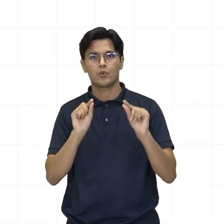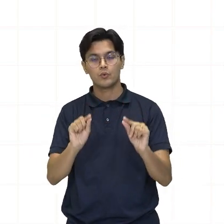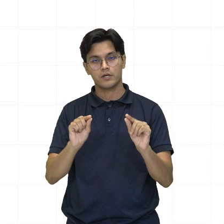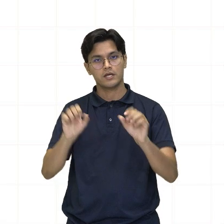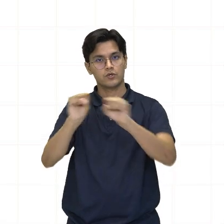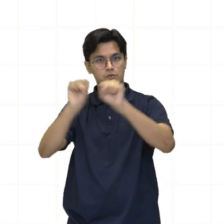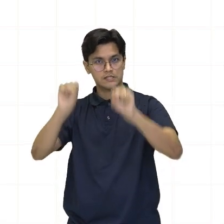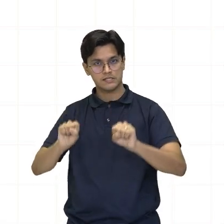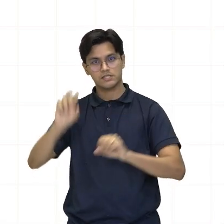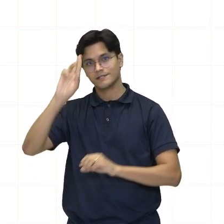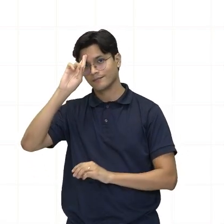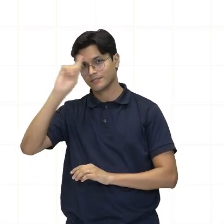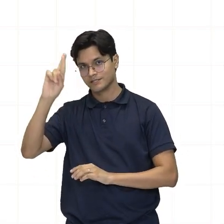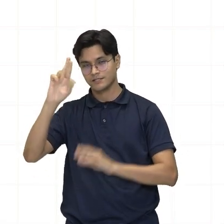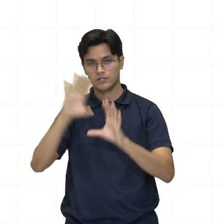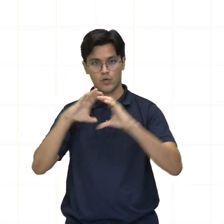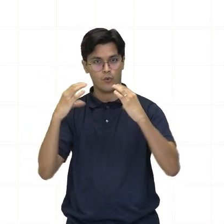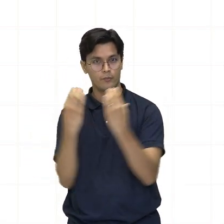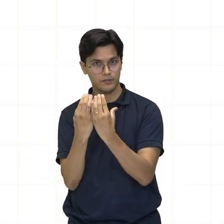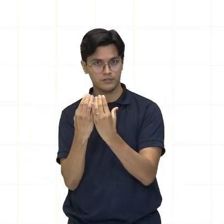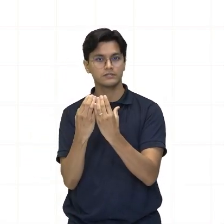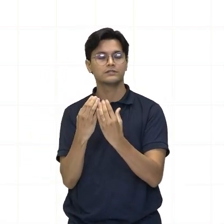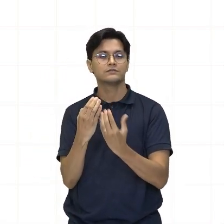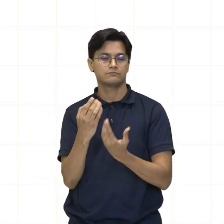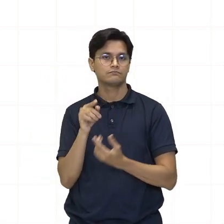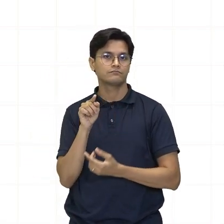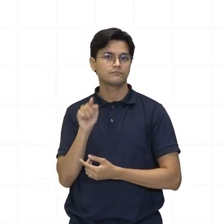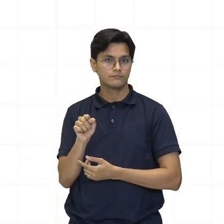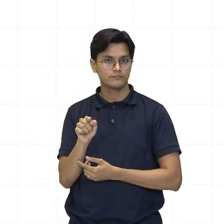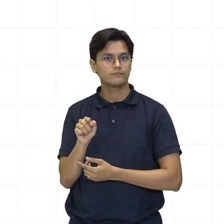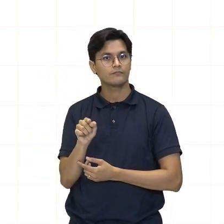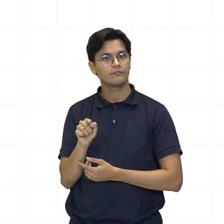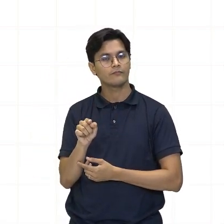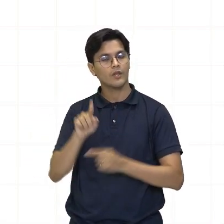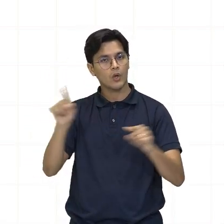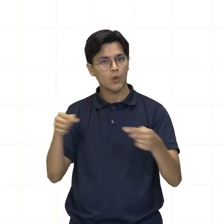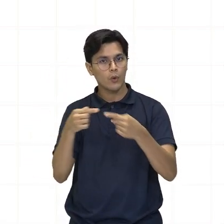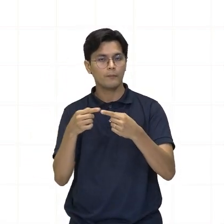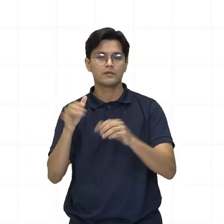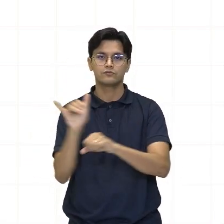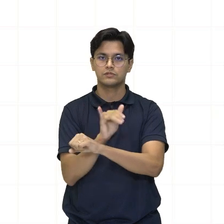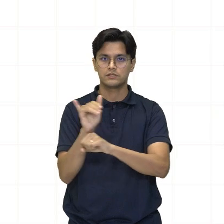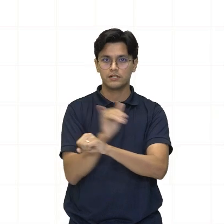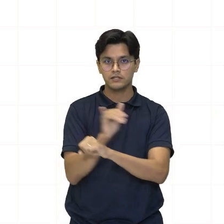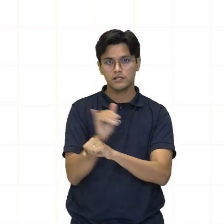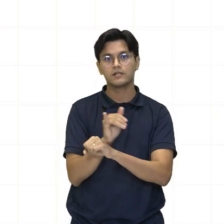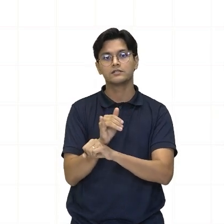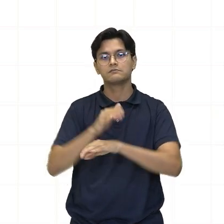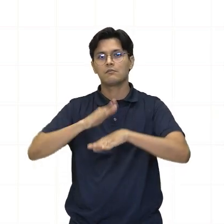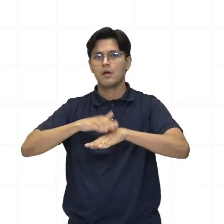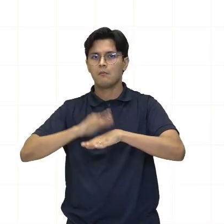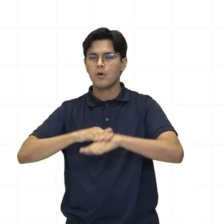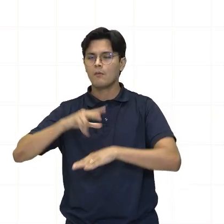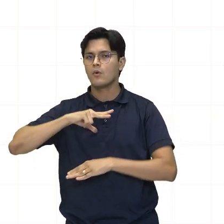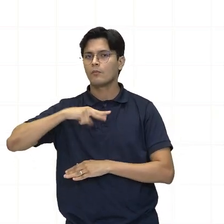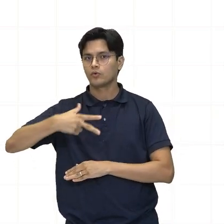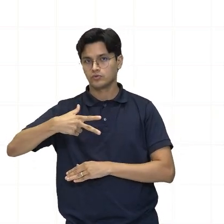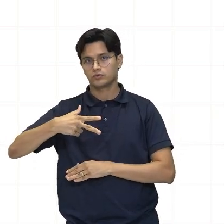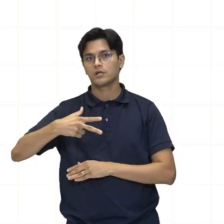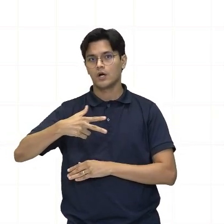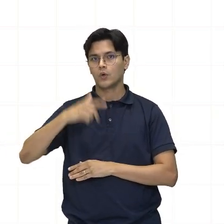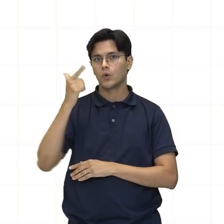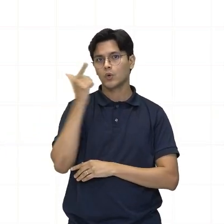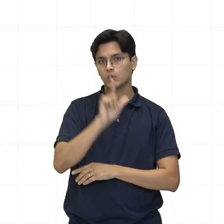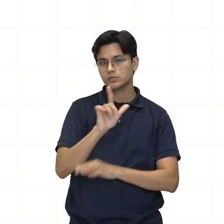de capitães de aldeia acabou sendo uma estratégia utilizada por Portugal para